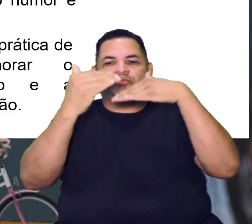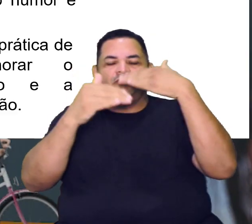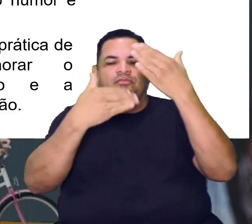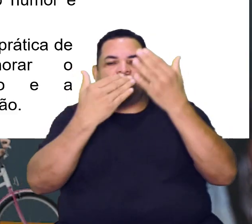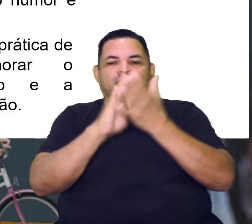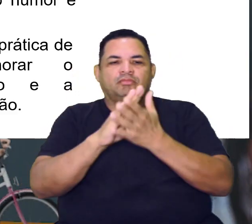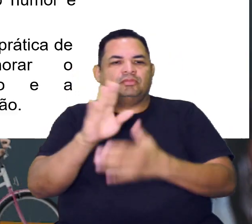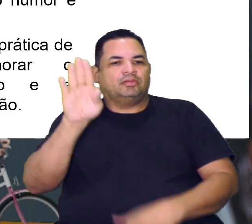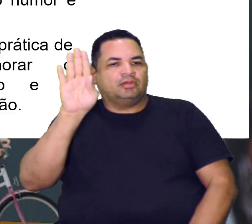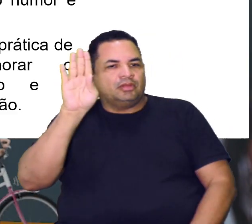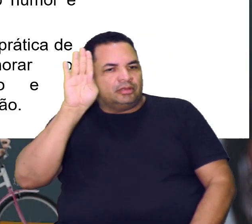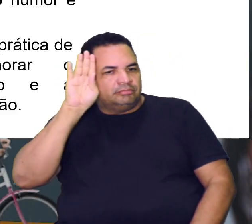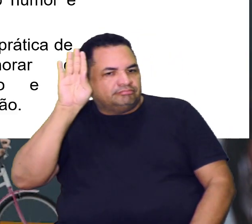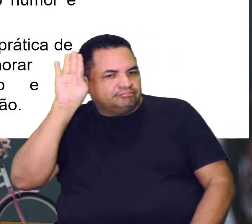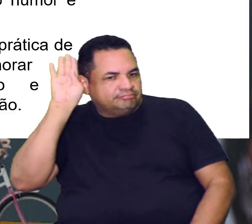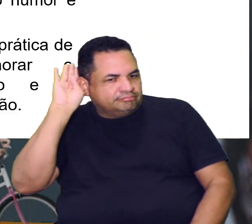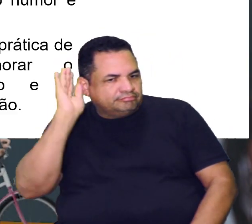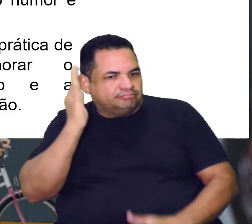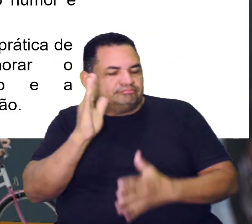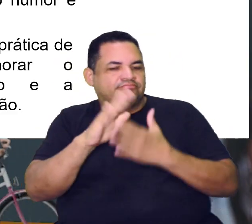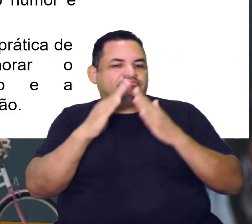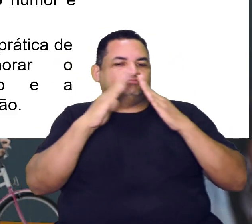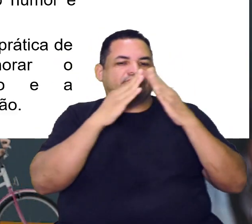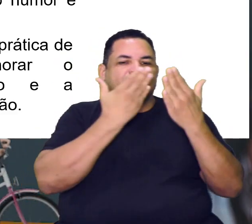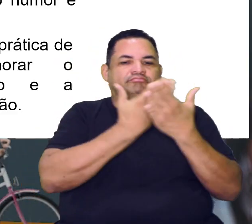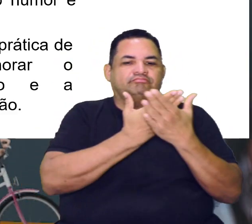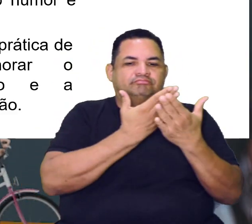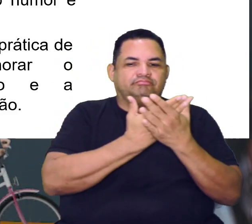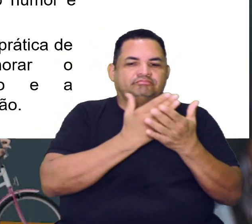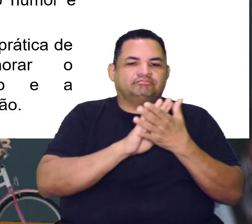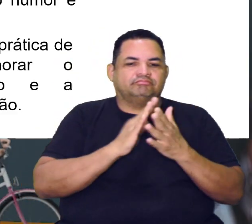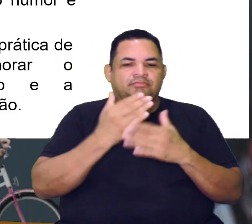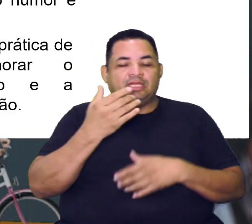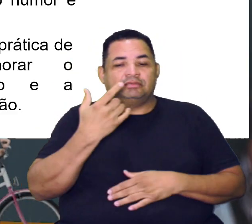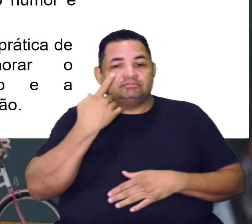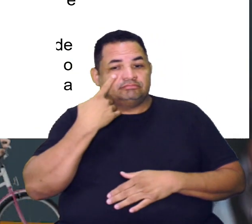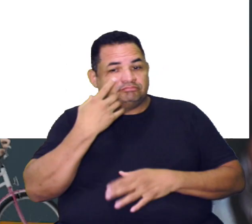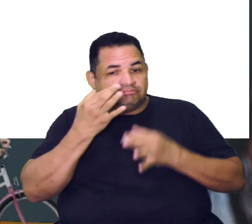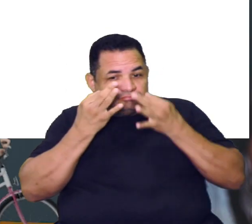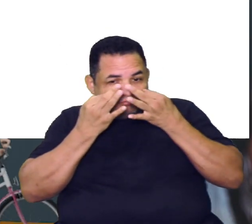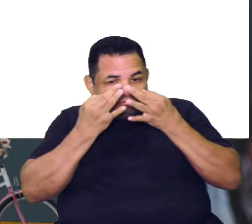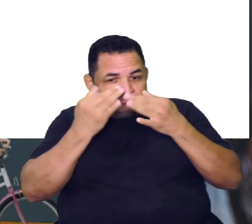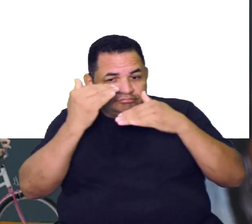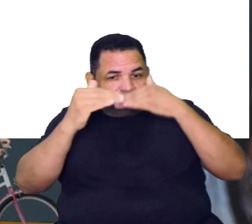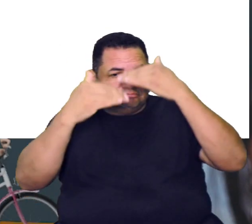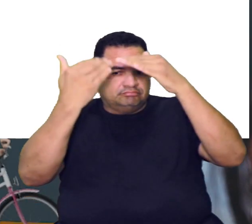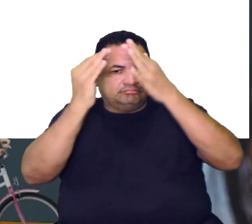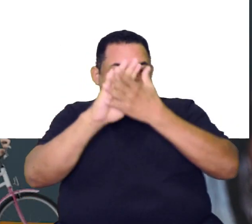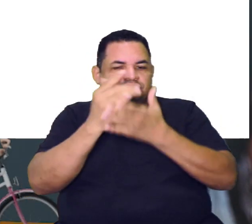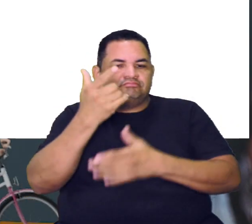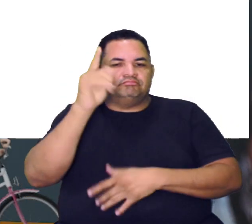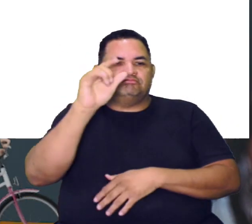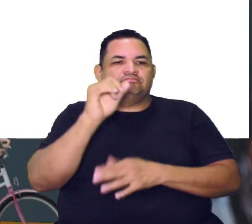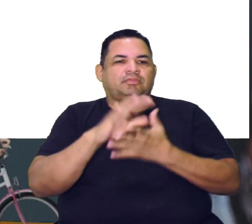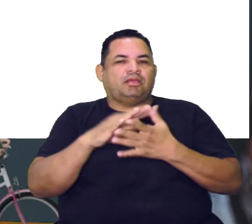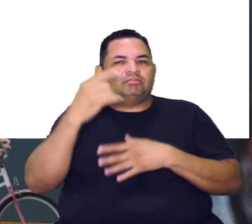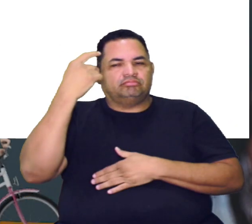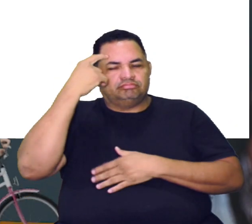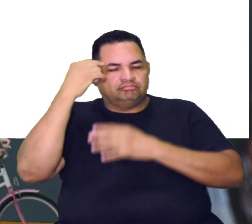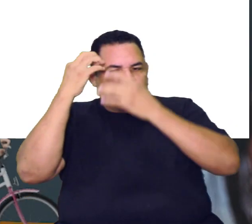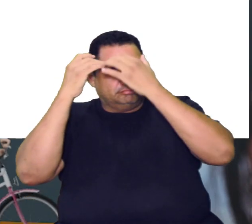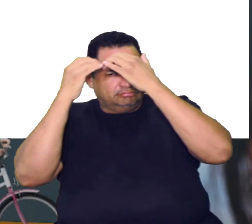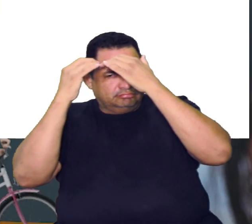acadêmico, o desempenho escolar, melhoram a minha capacidade de concentrar, né, de desenvolver outras atividades